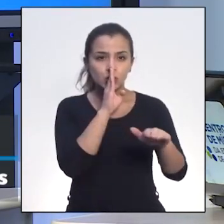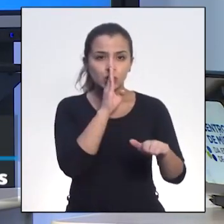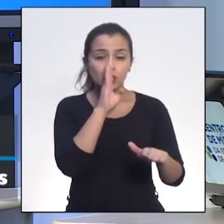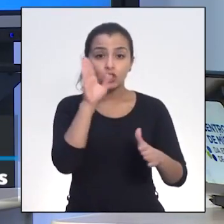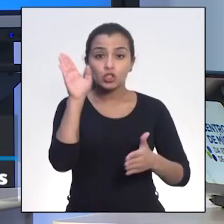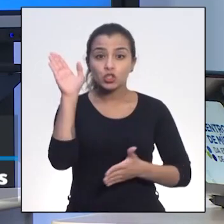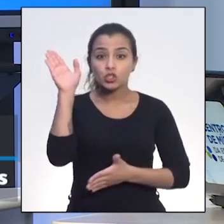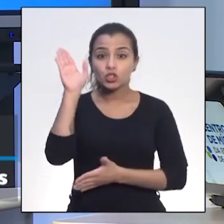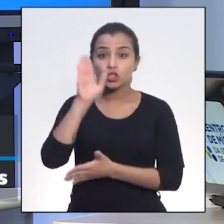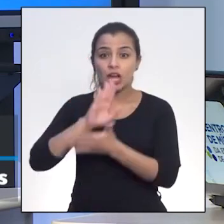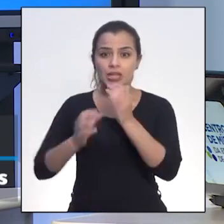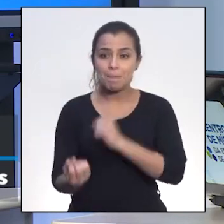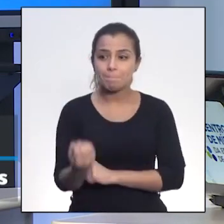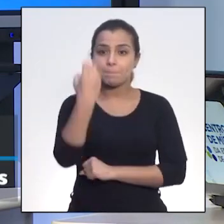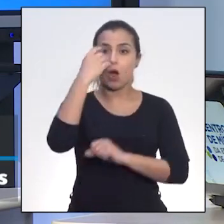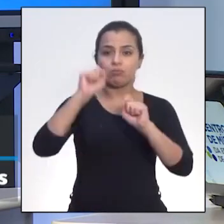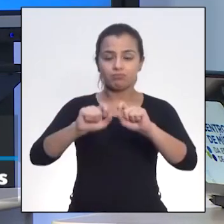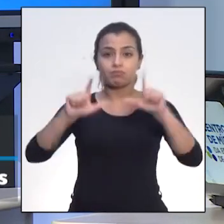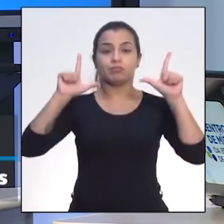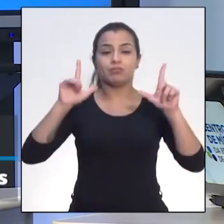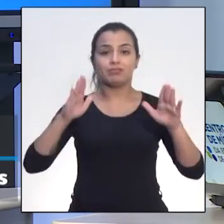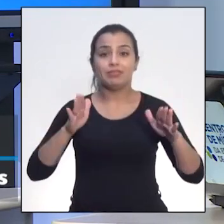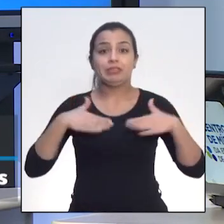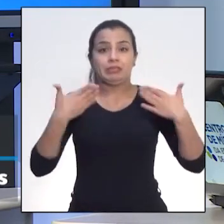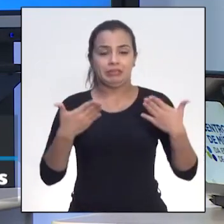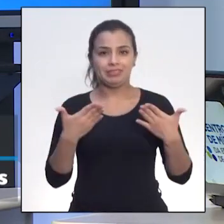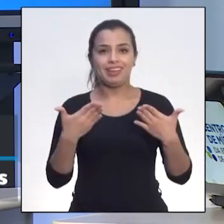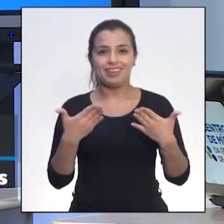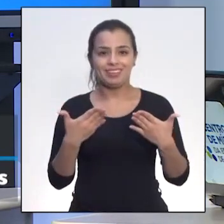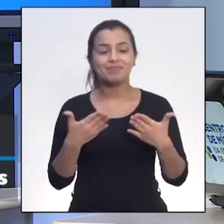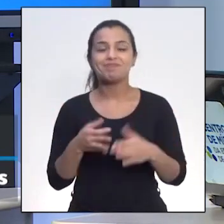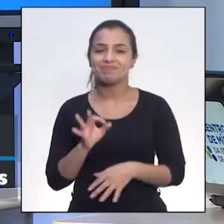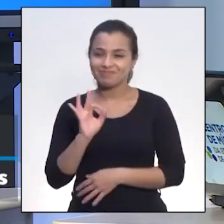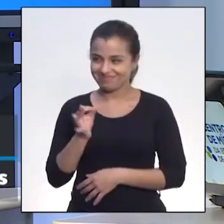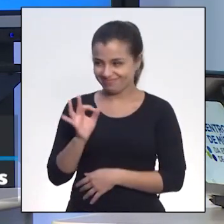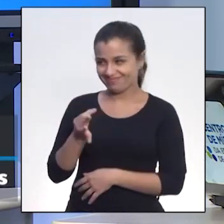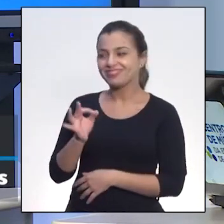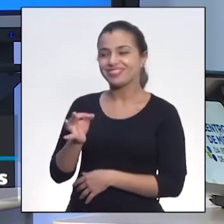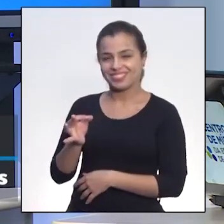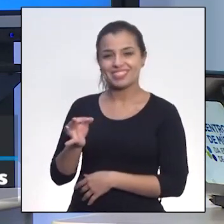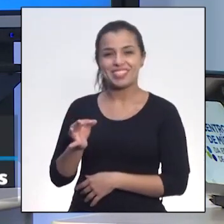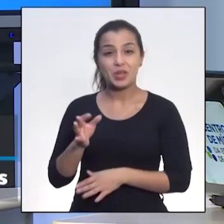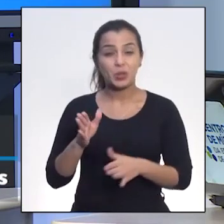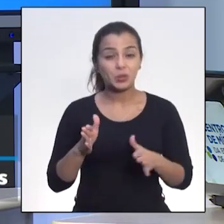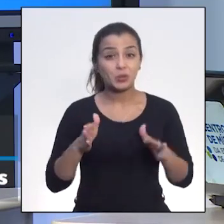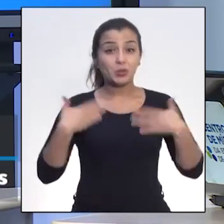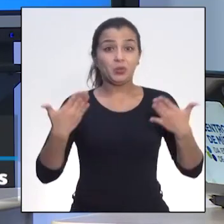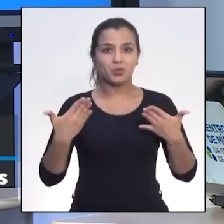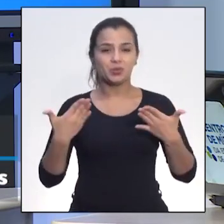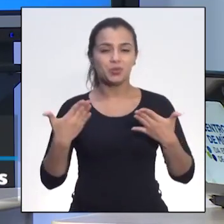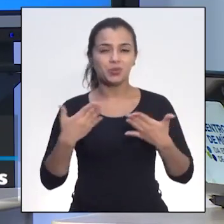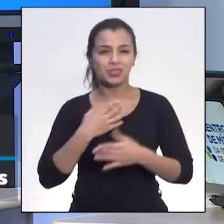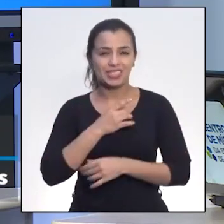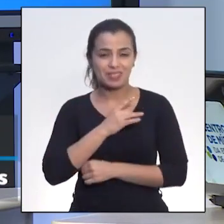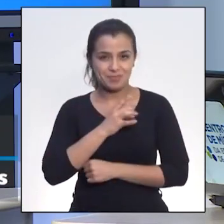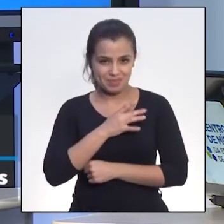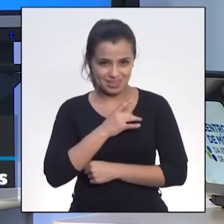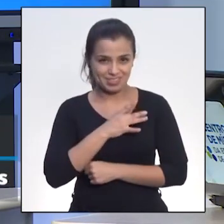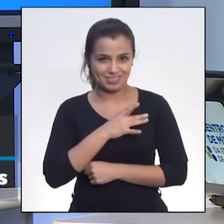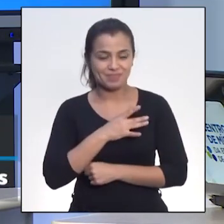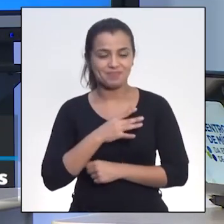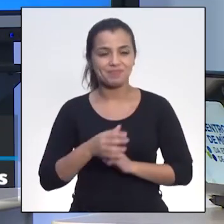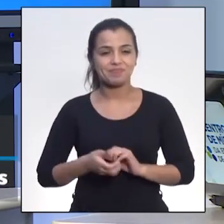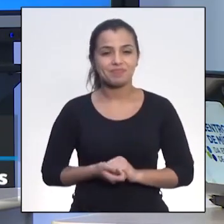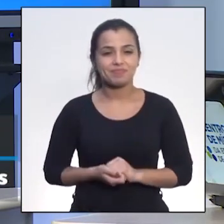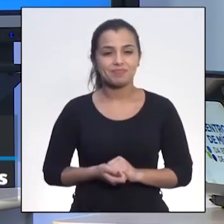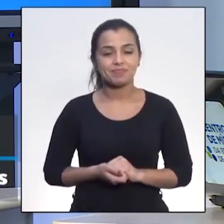cena pipocando na tela e aquilo te causa um susto. Você pula no sofá. Exatamente, é o susto de medo, o jump, né? Pulo de